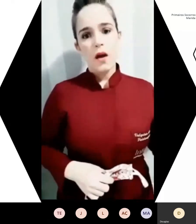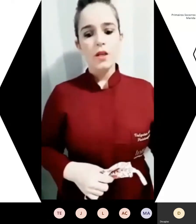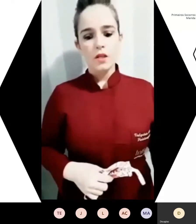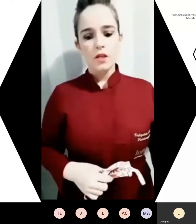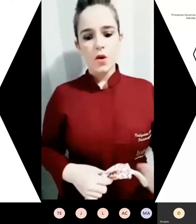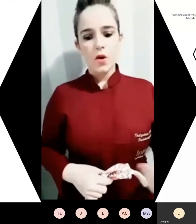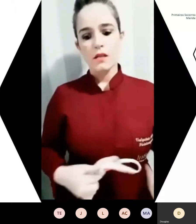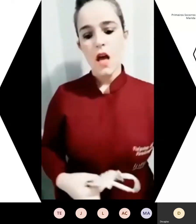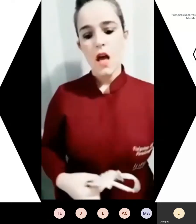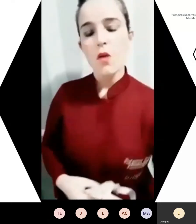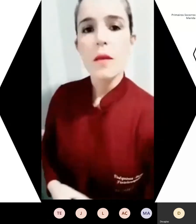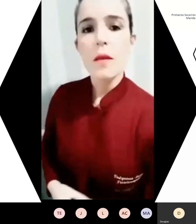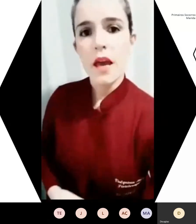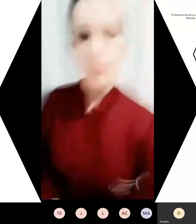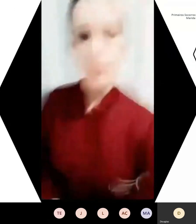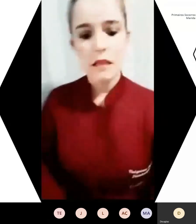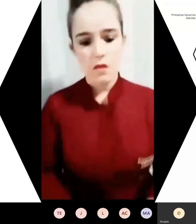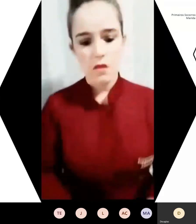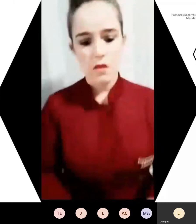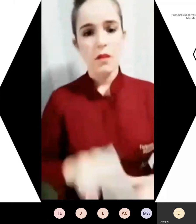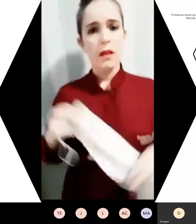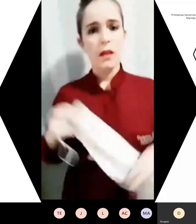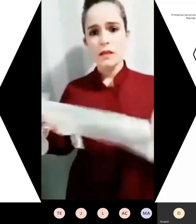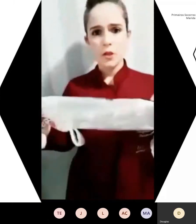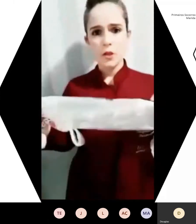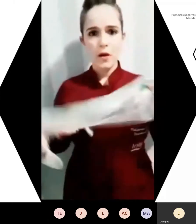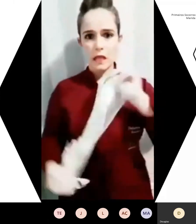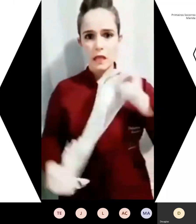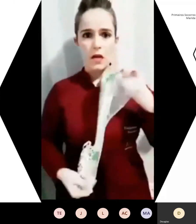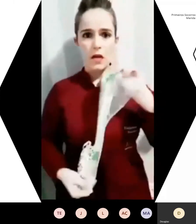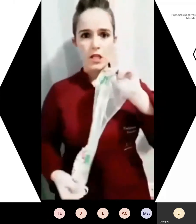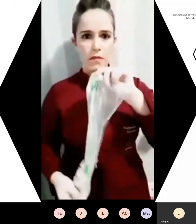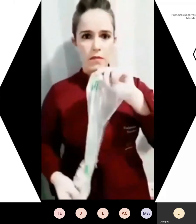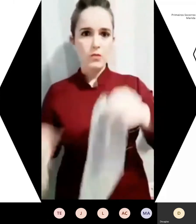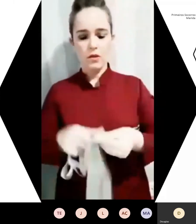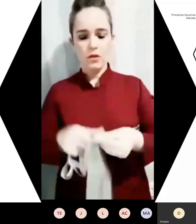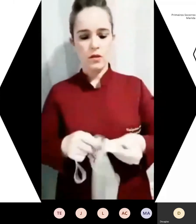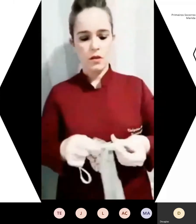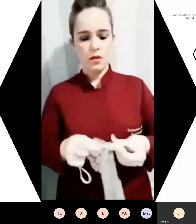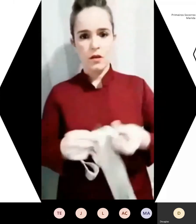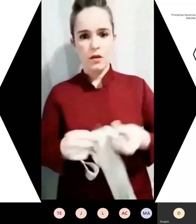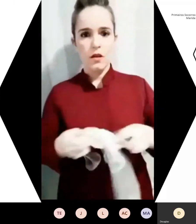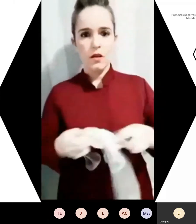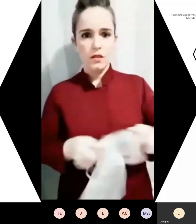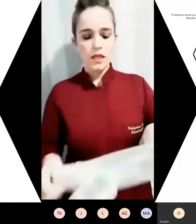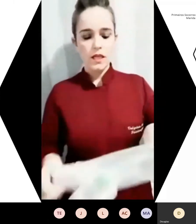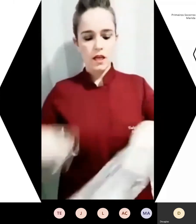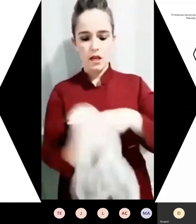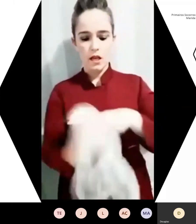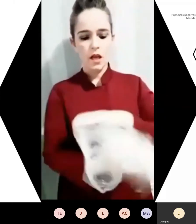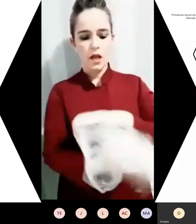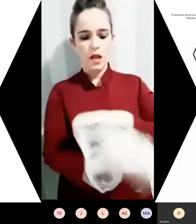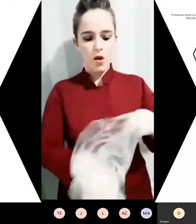tempo maior que 2 horas, qual é a minha recomendação? Você pode pegar uma sacolinha de alimento,